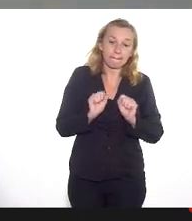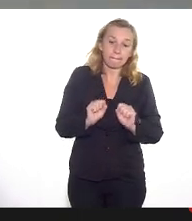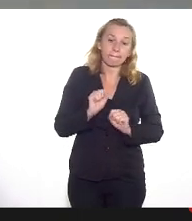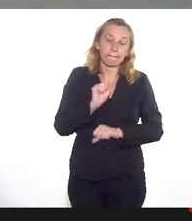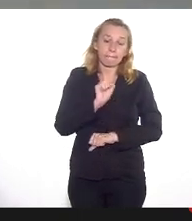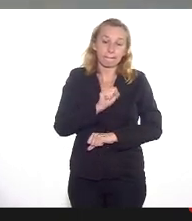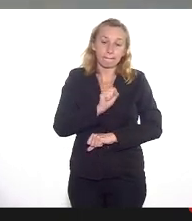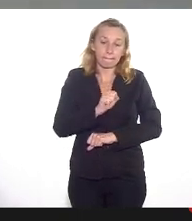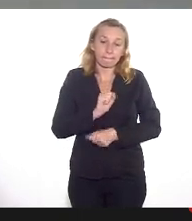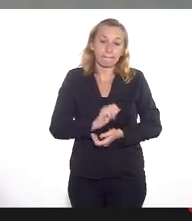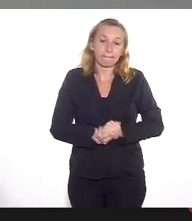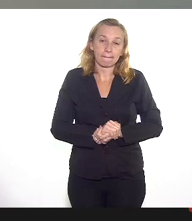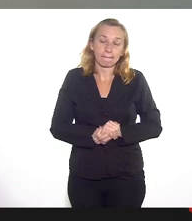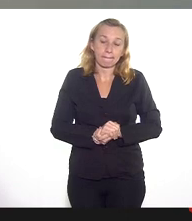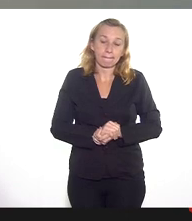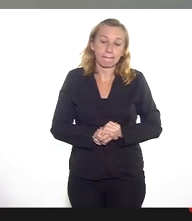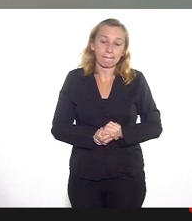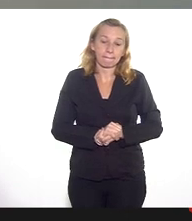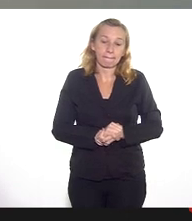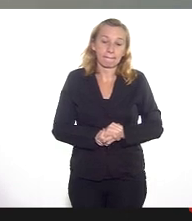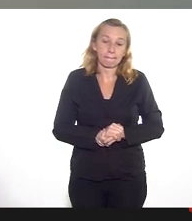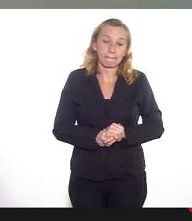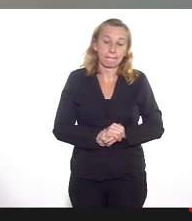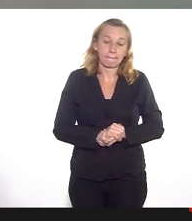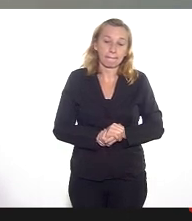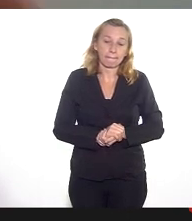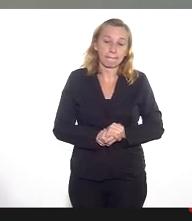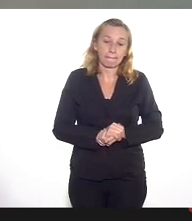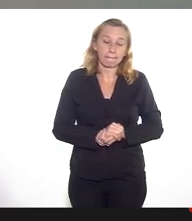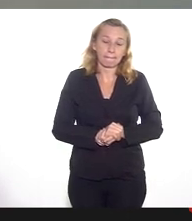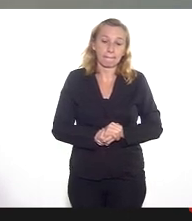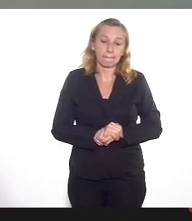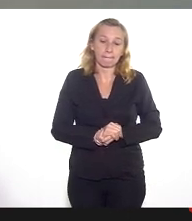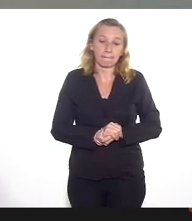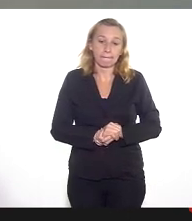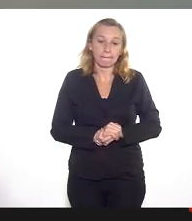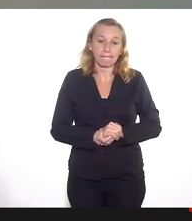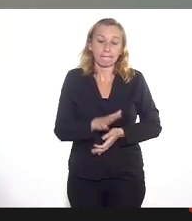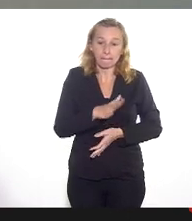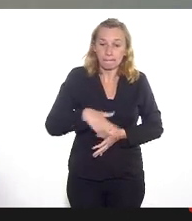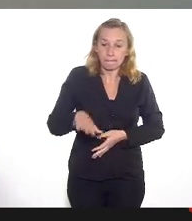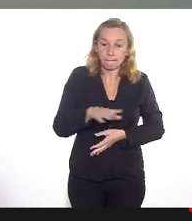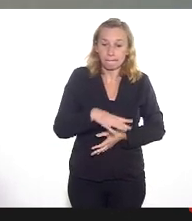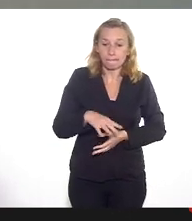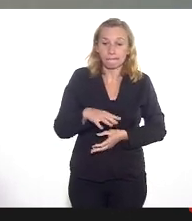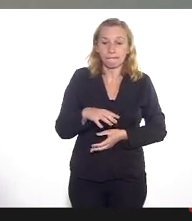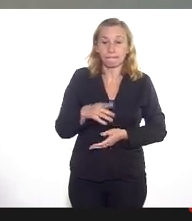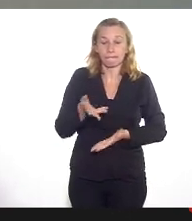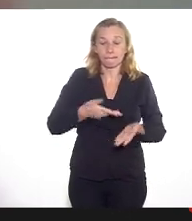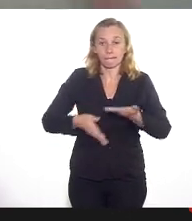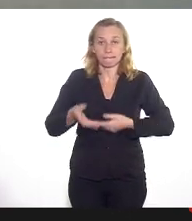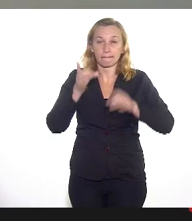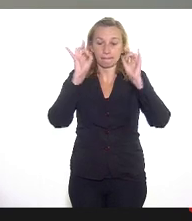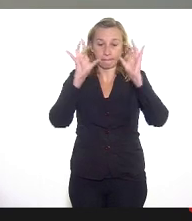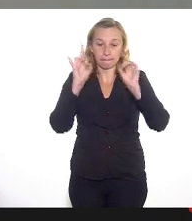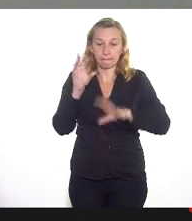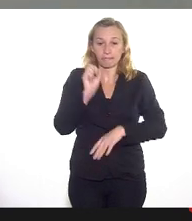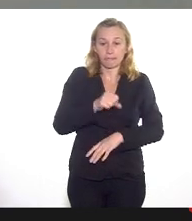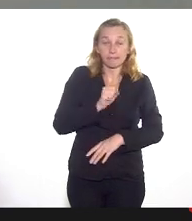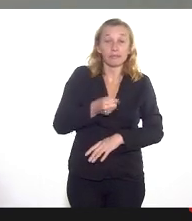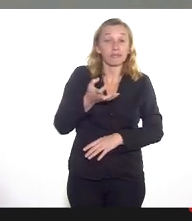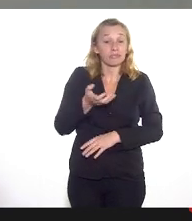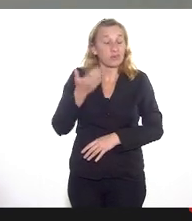de, vamos dizer assim, depreciação. Depreciação em tese num campo de participação especial, sim. Então, eu queria ouvir das empresas,